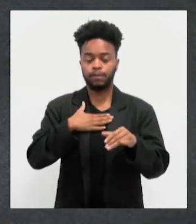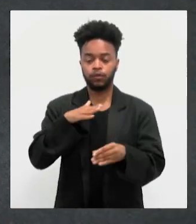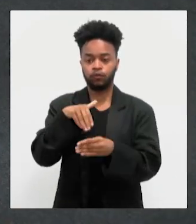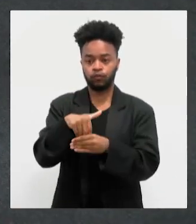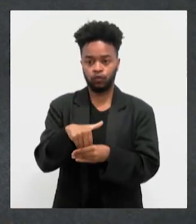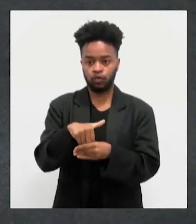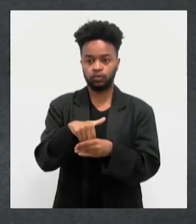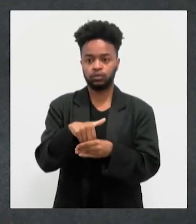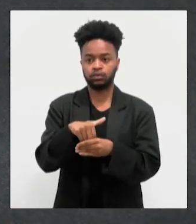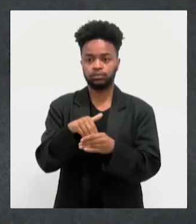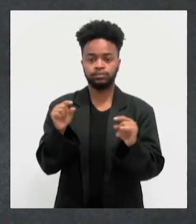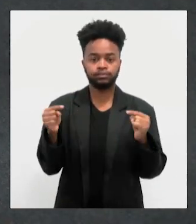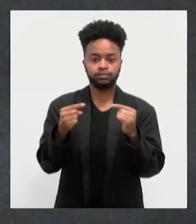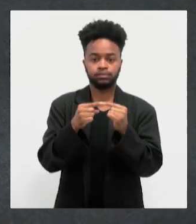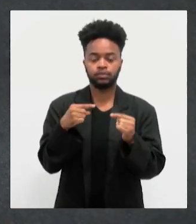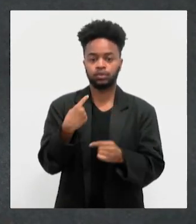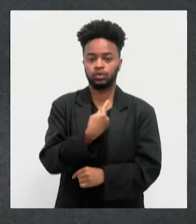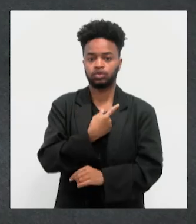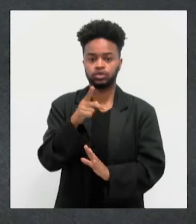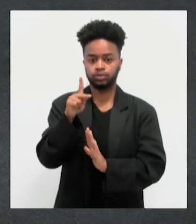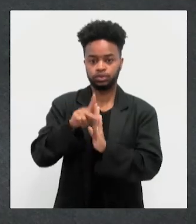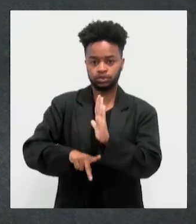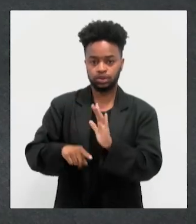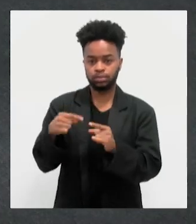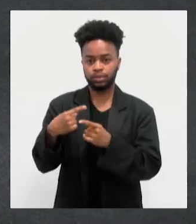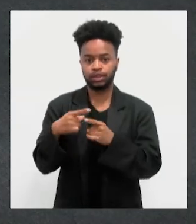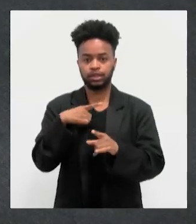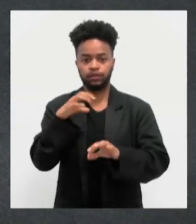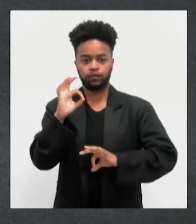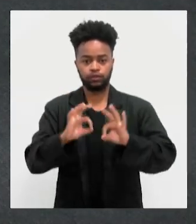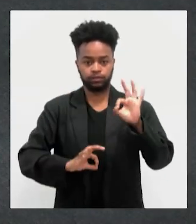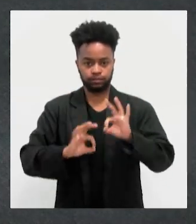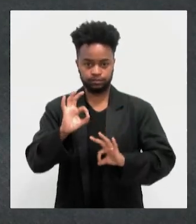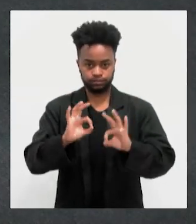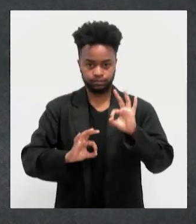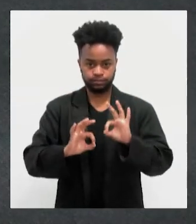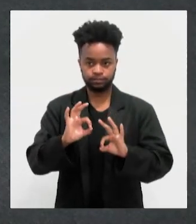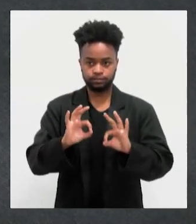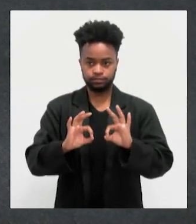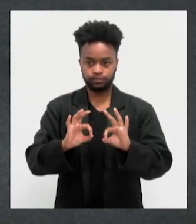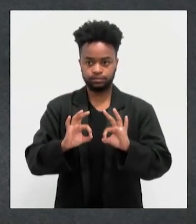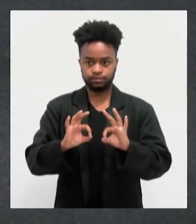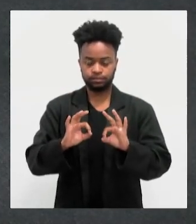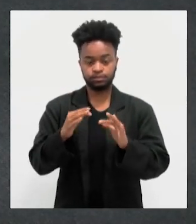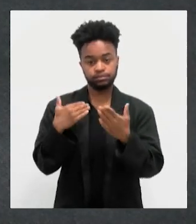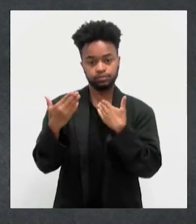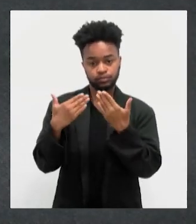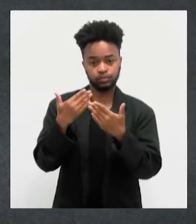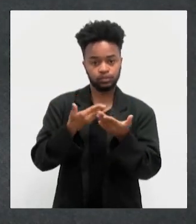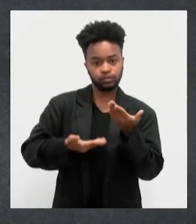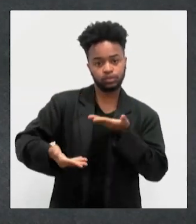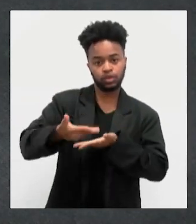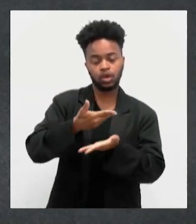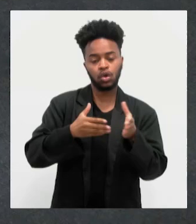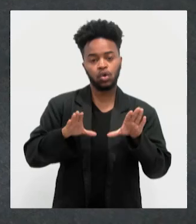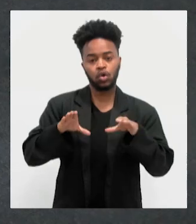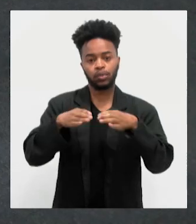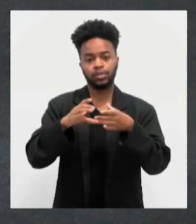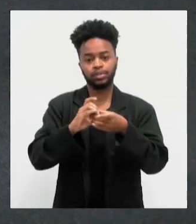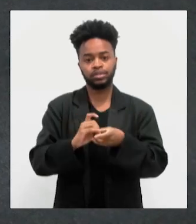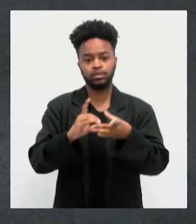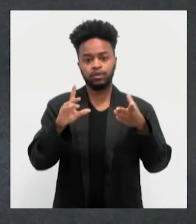torno do nosso projeto, que teve uma elaboração, presidente, em diálogo com o coletivo